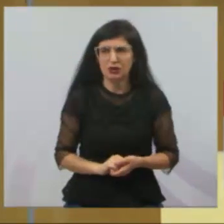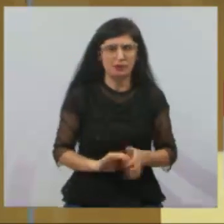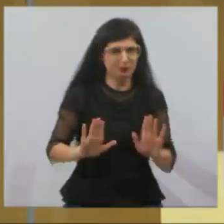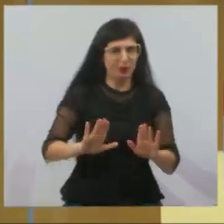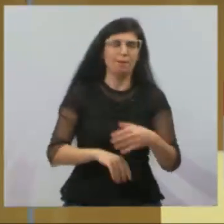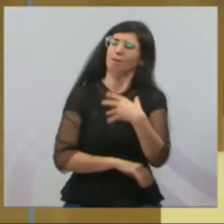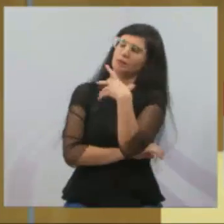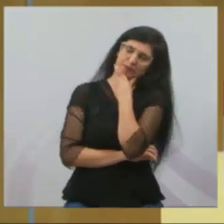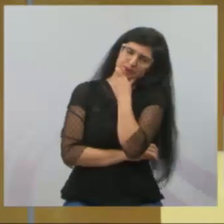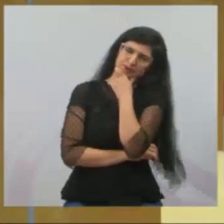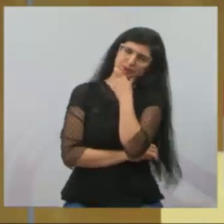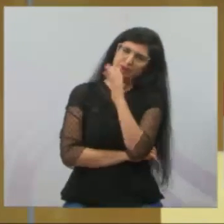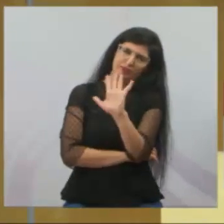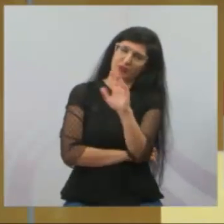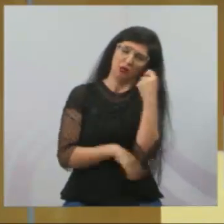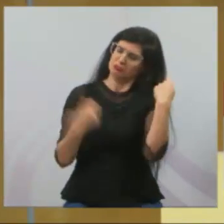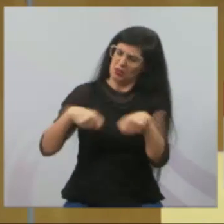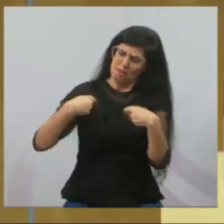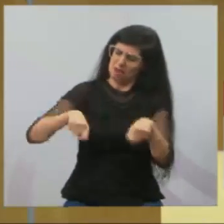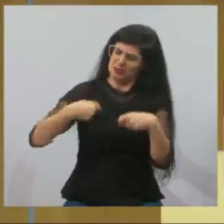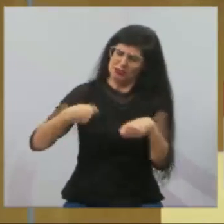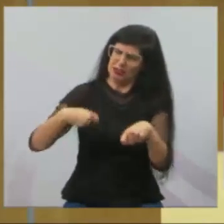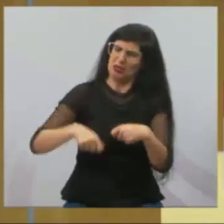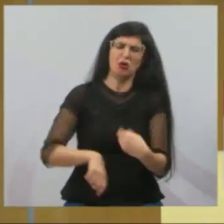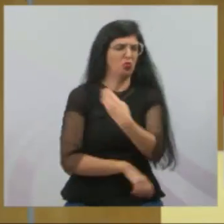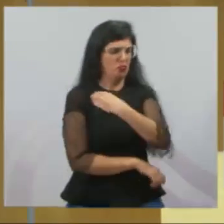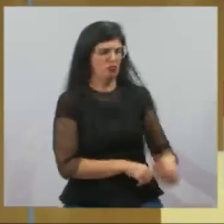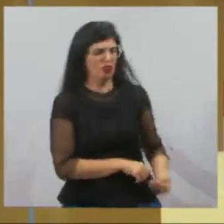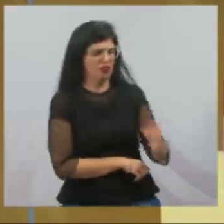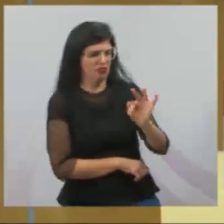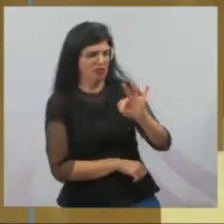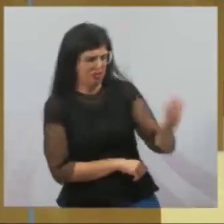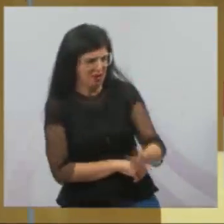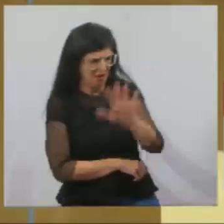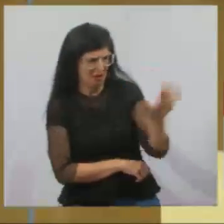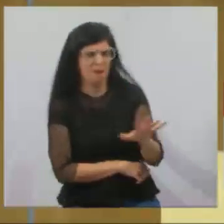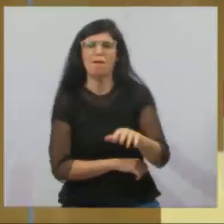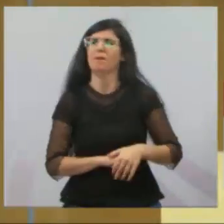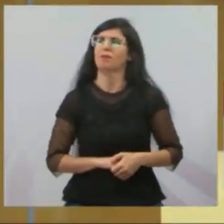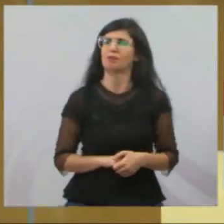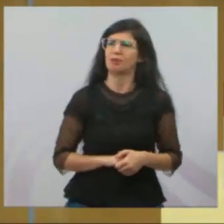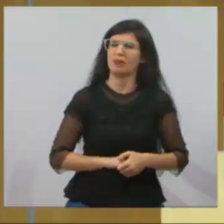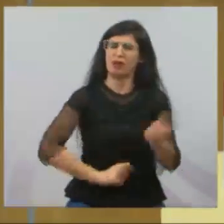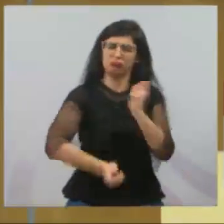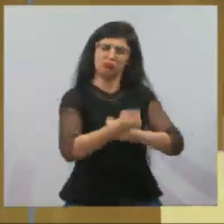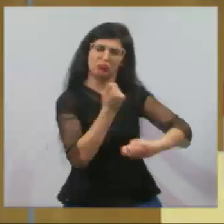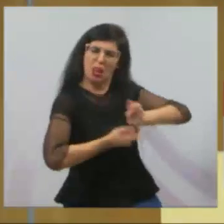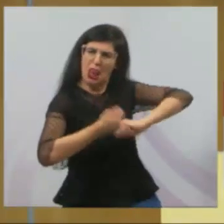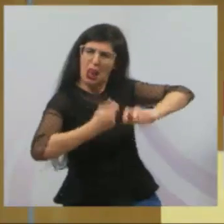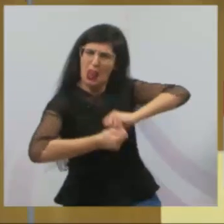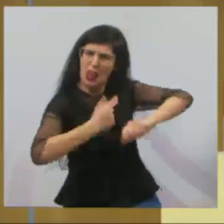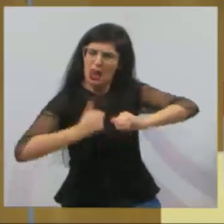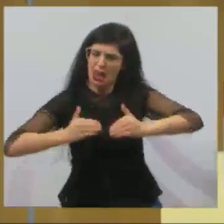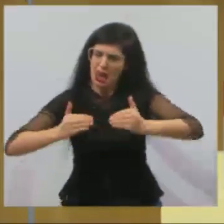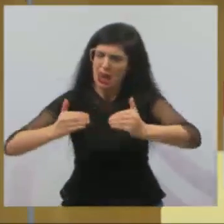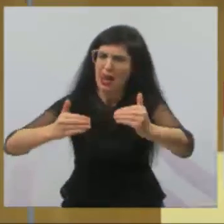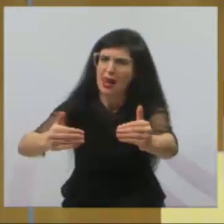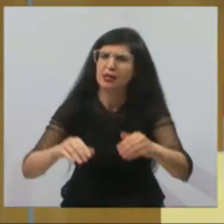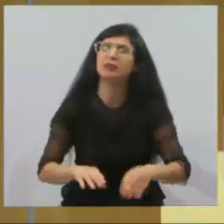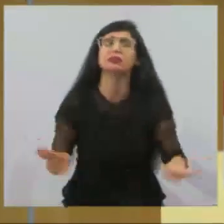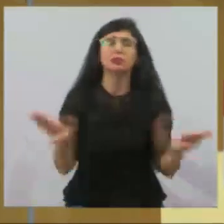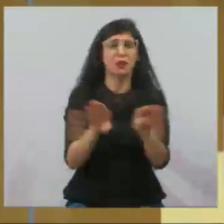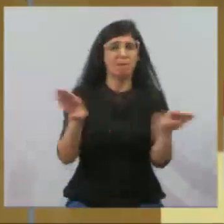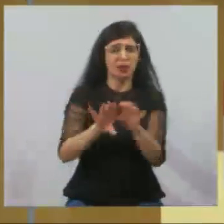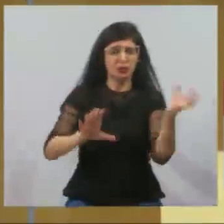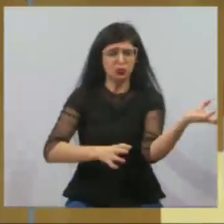precisava que o governo federal, através aí do Ministério da Economia, aí da Previdência, agora